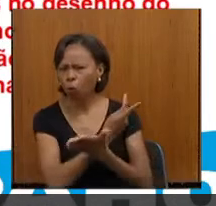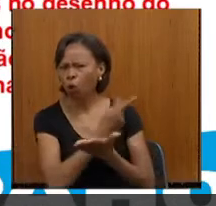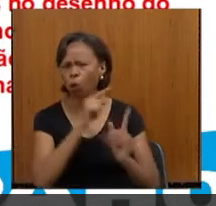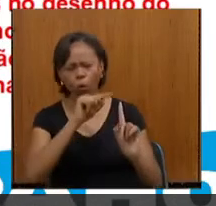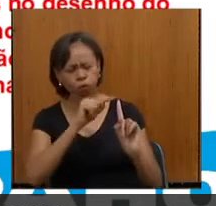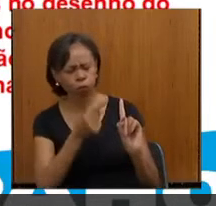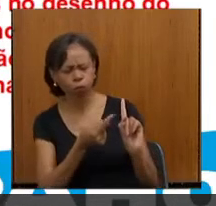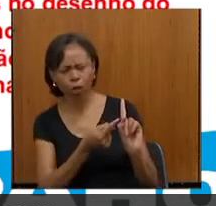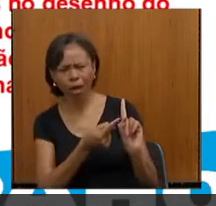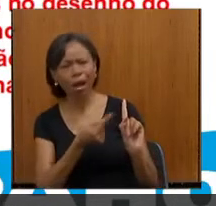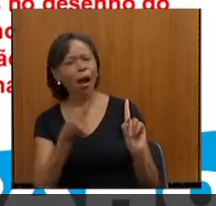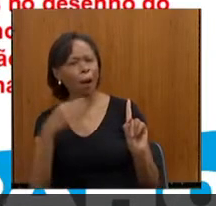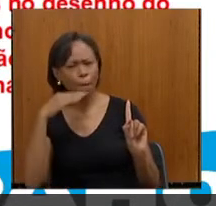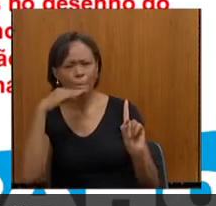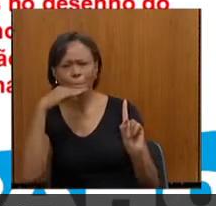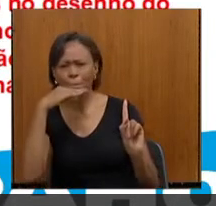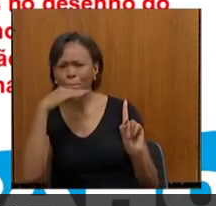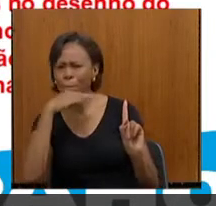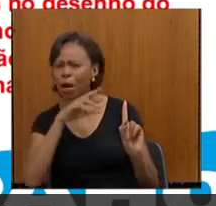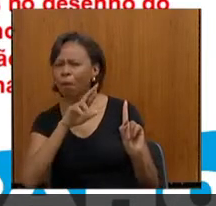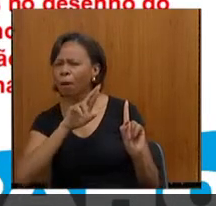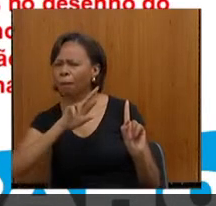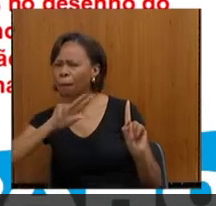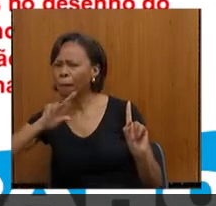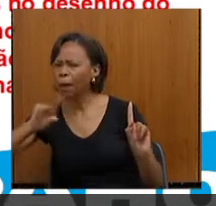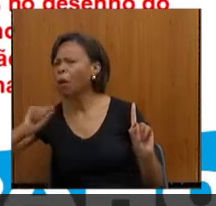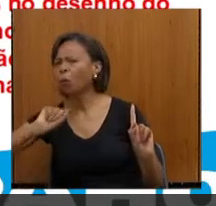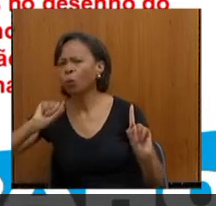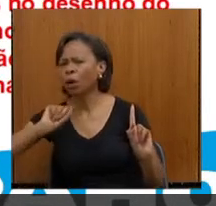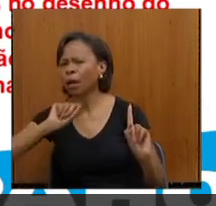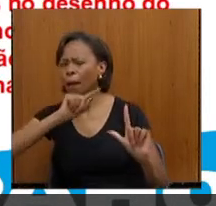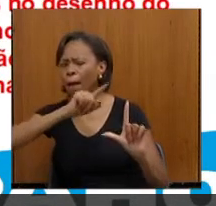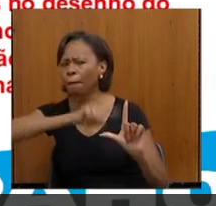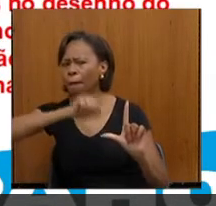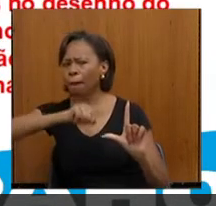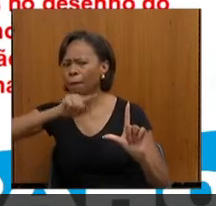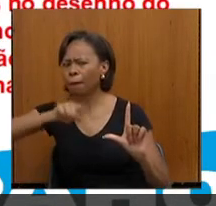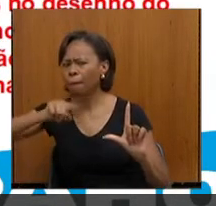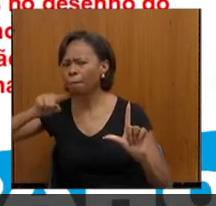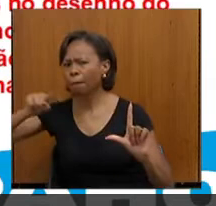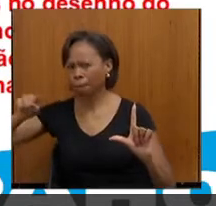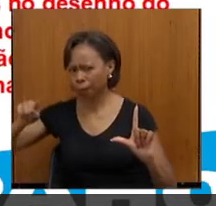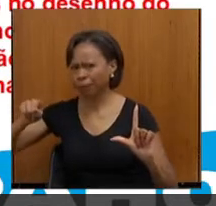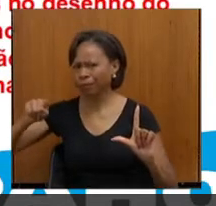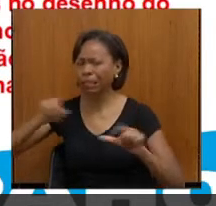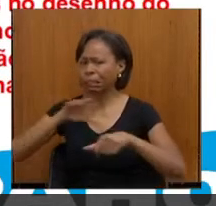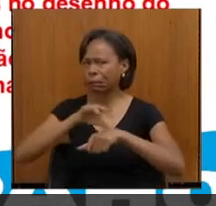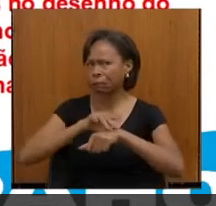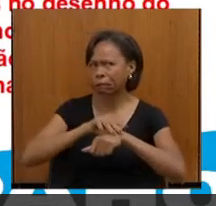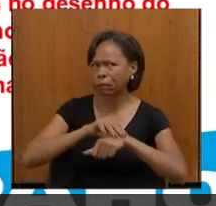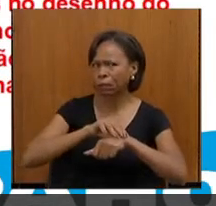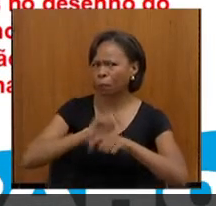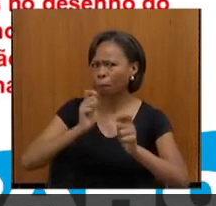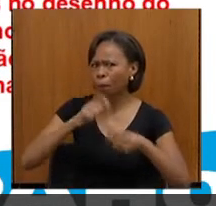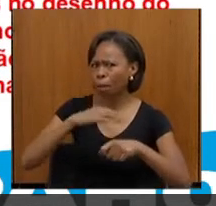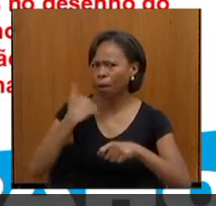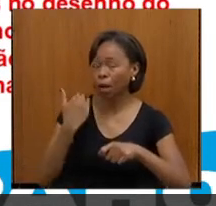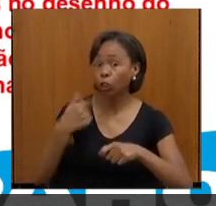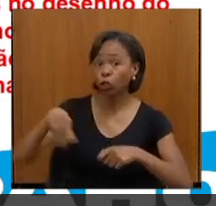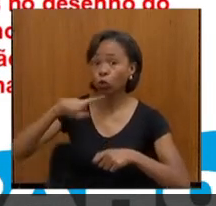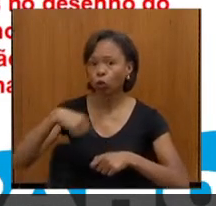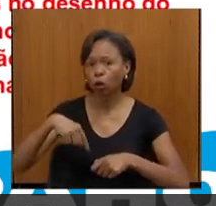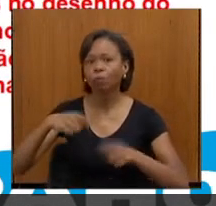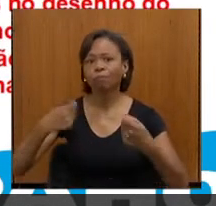na morbidade, que são estatísticas e que mostravam que nós deveríamos estar mais atentos. E em